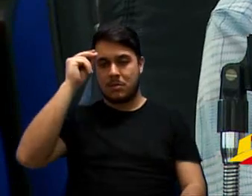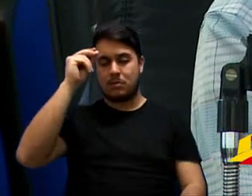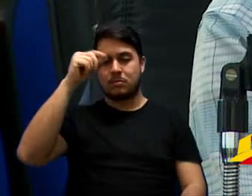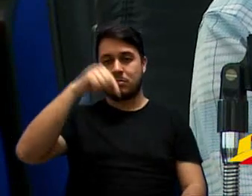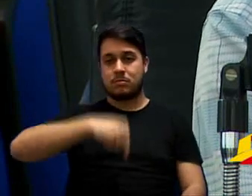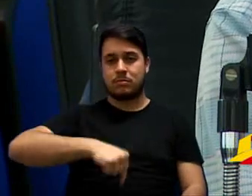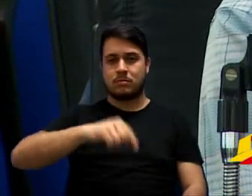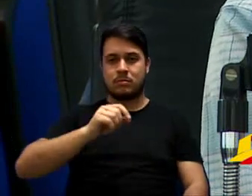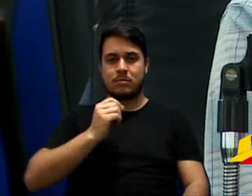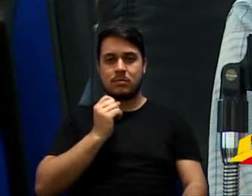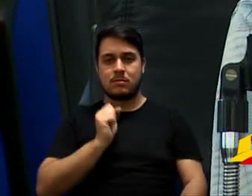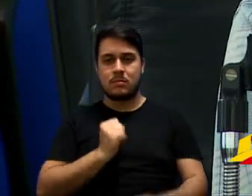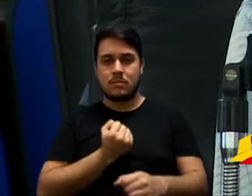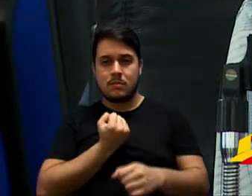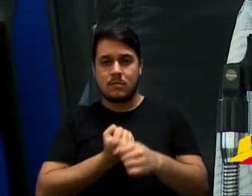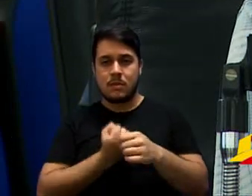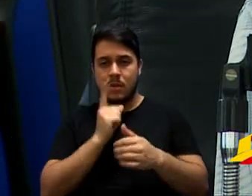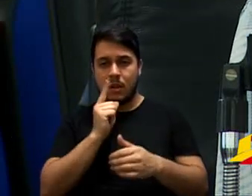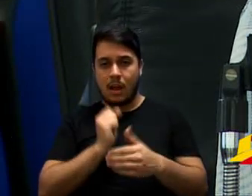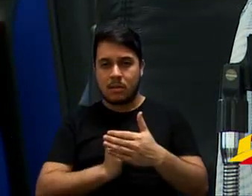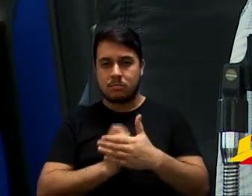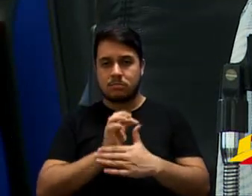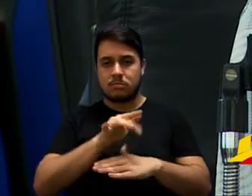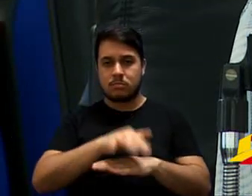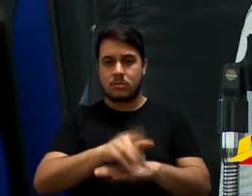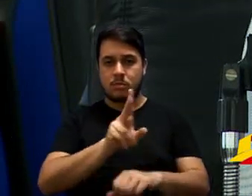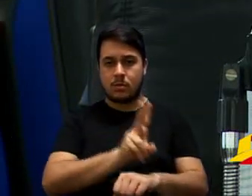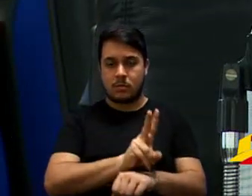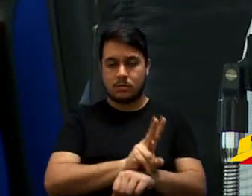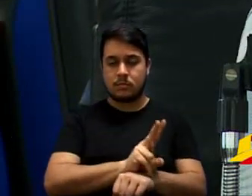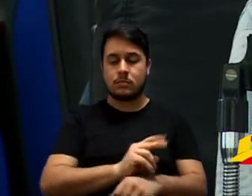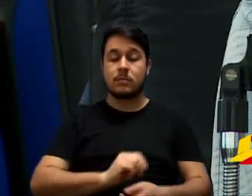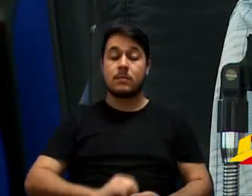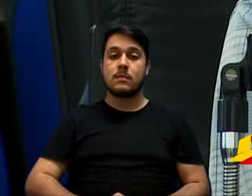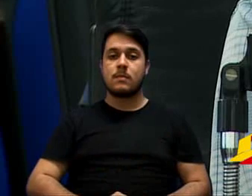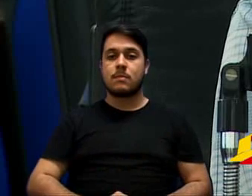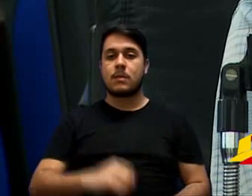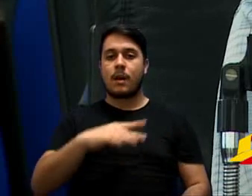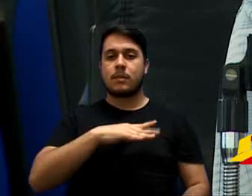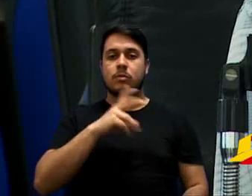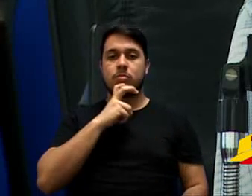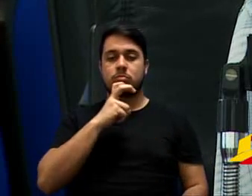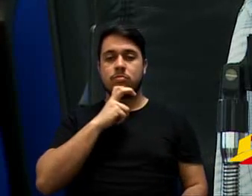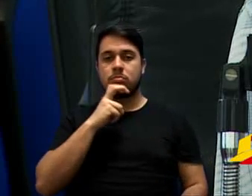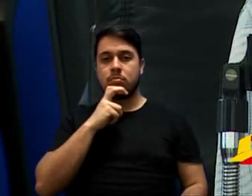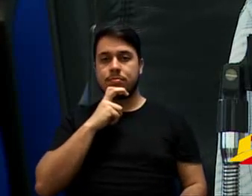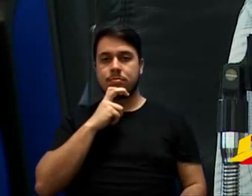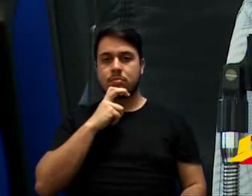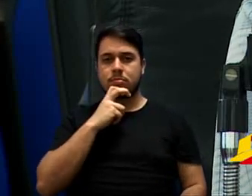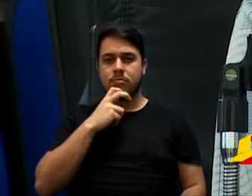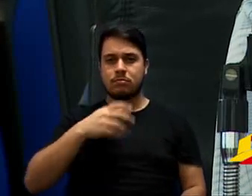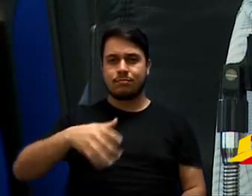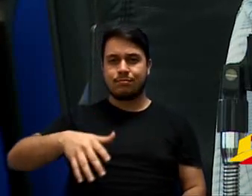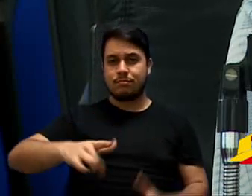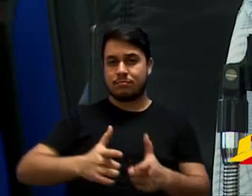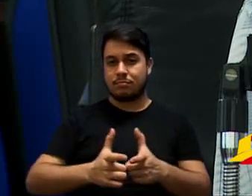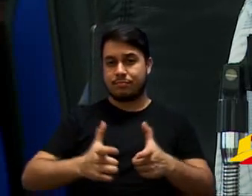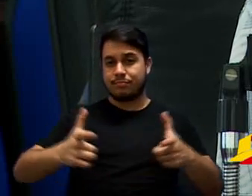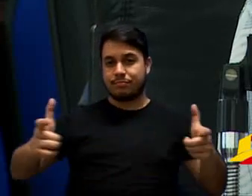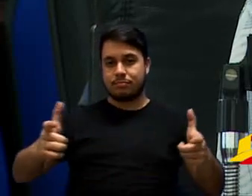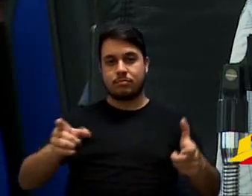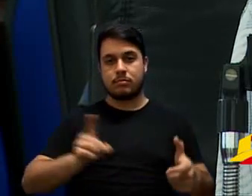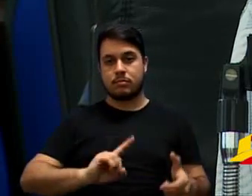de sorocaba sorocaba como sabemos não tem um território muito grande infelizmente